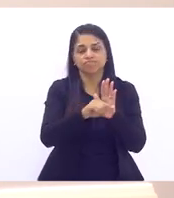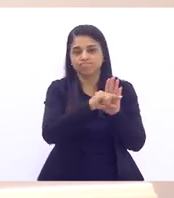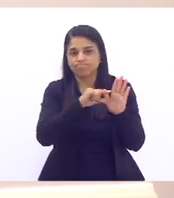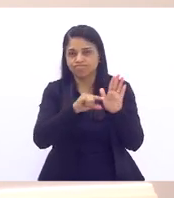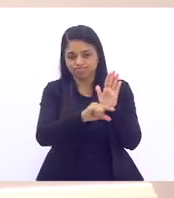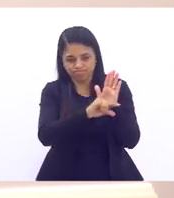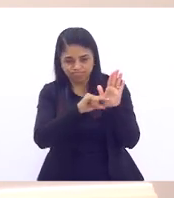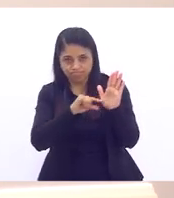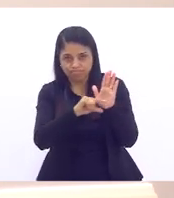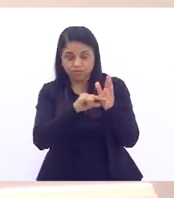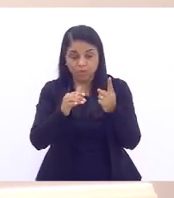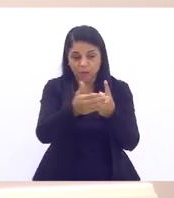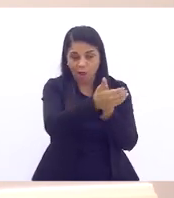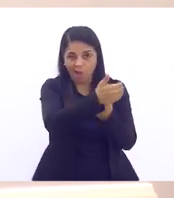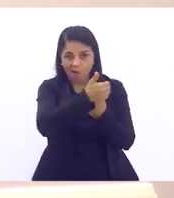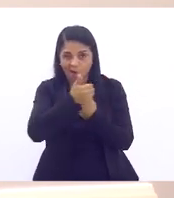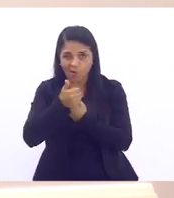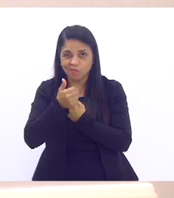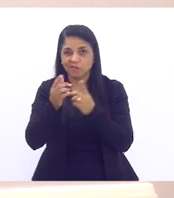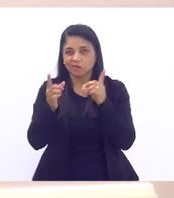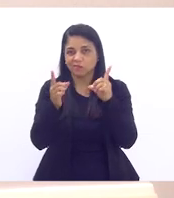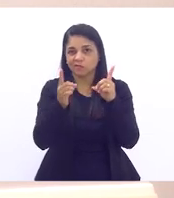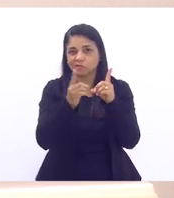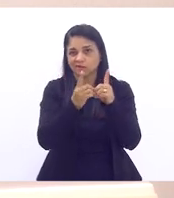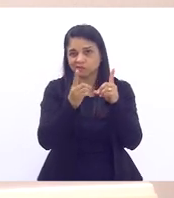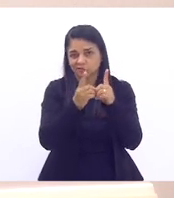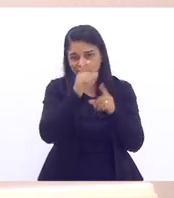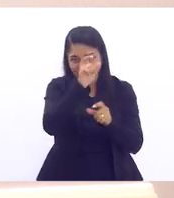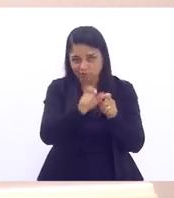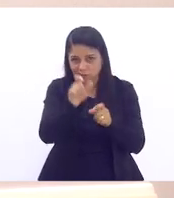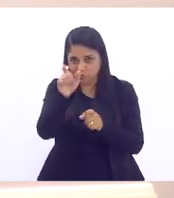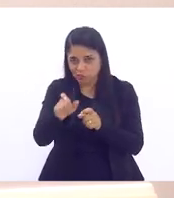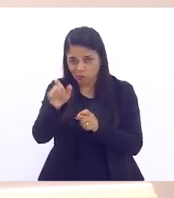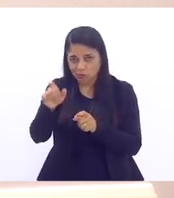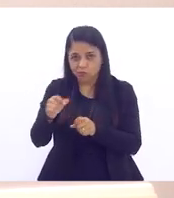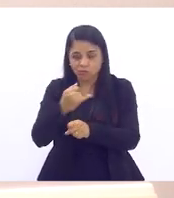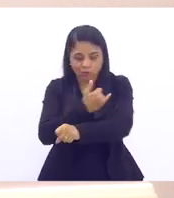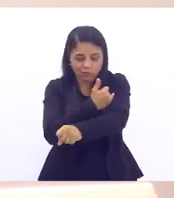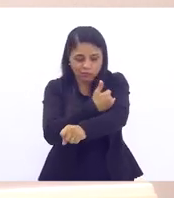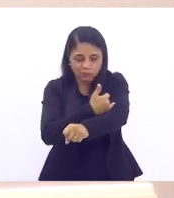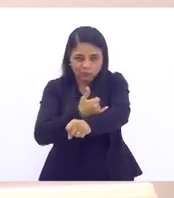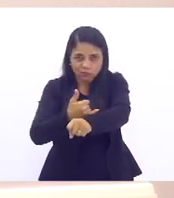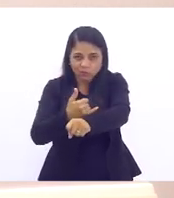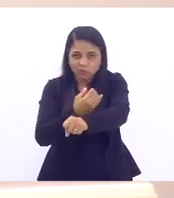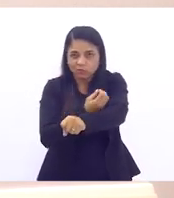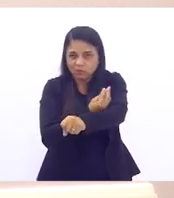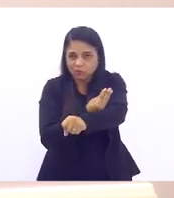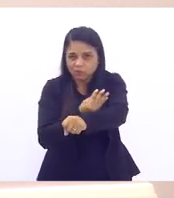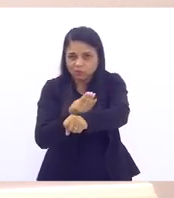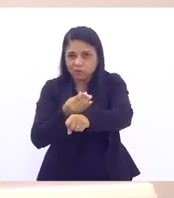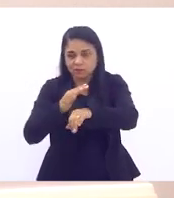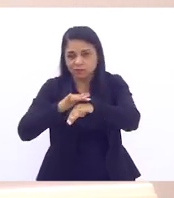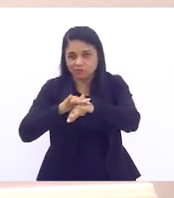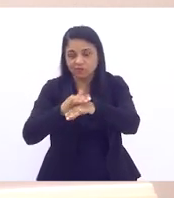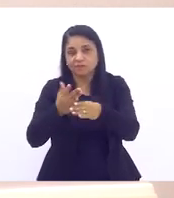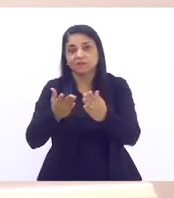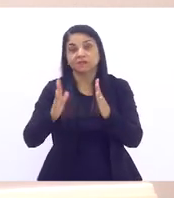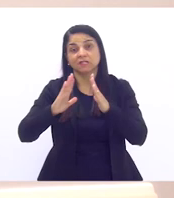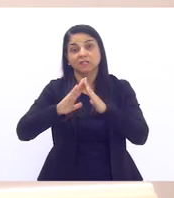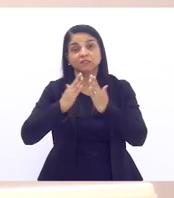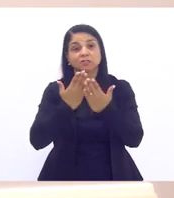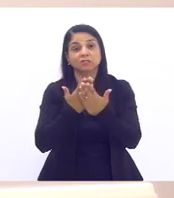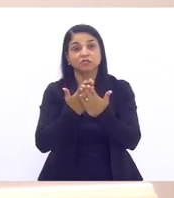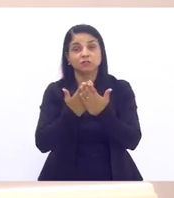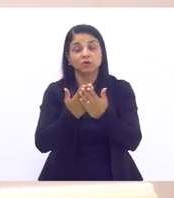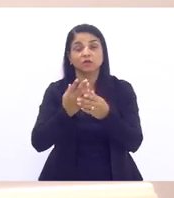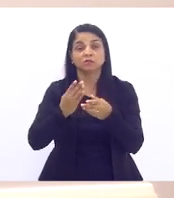acolhimento de pacientes com epider moles e bolhosa na Rede de Educação tanto do Estado como dos Municípios